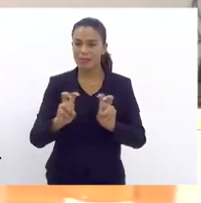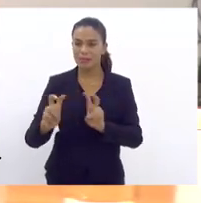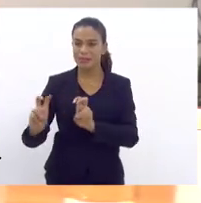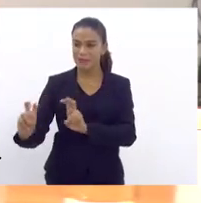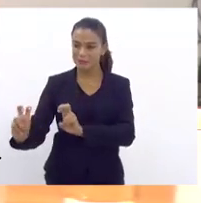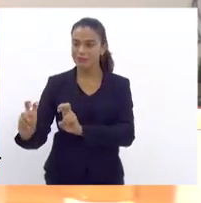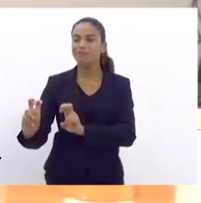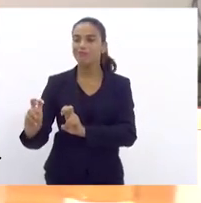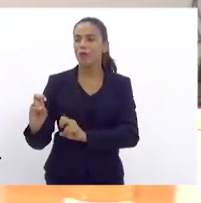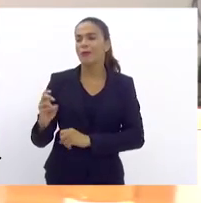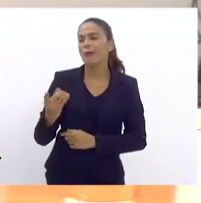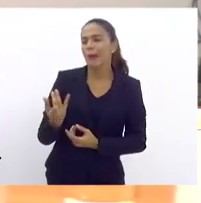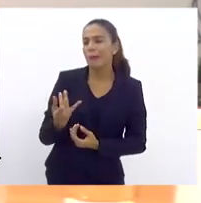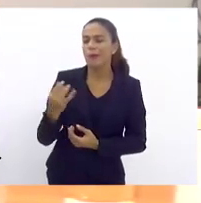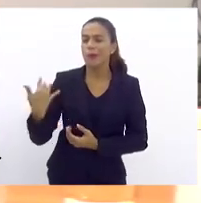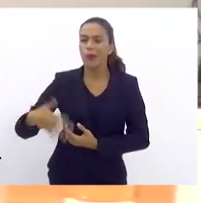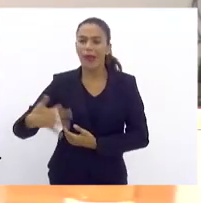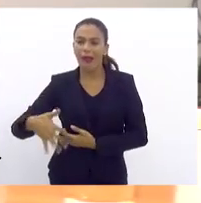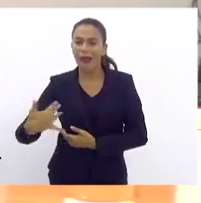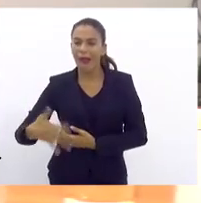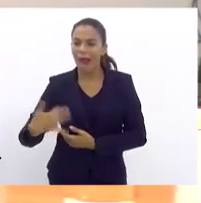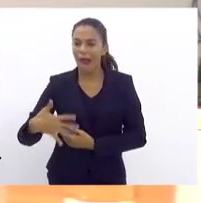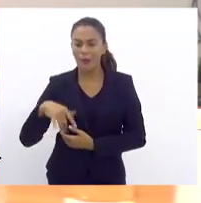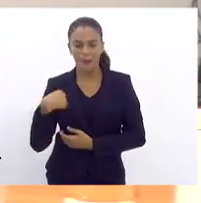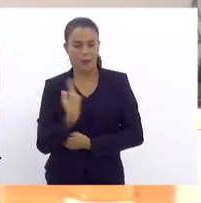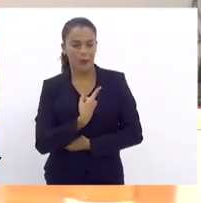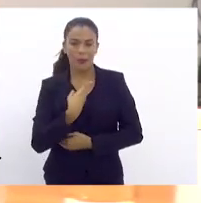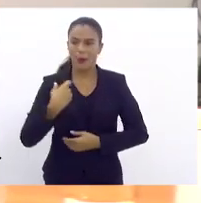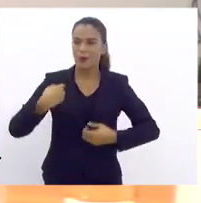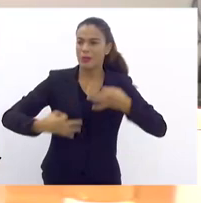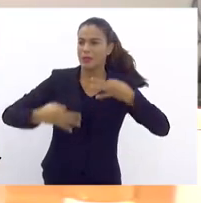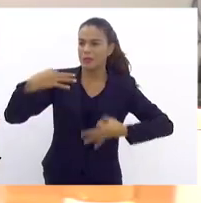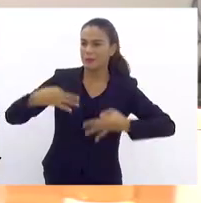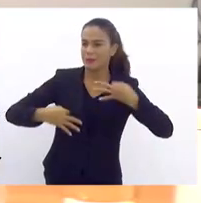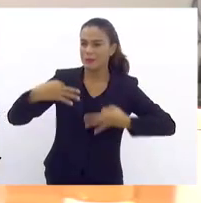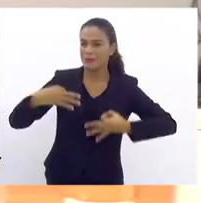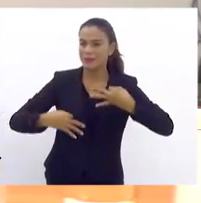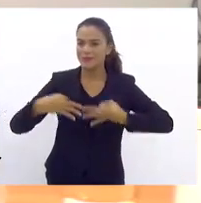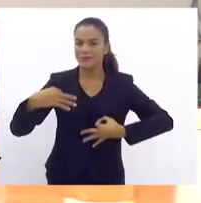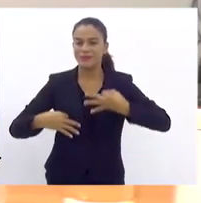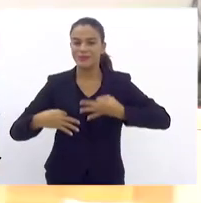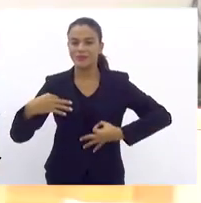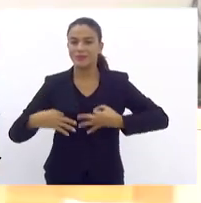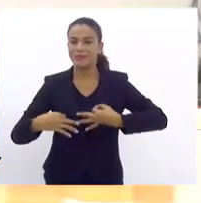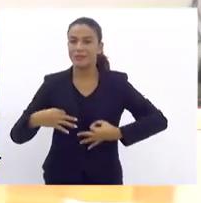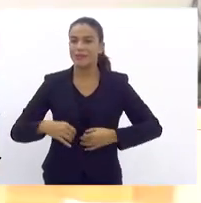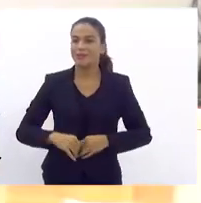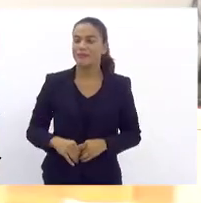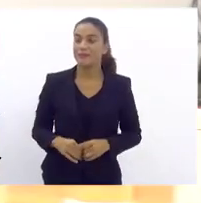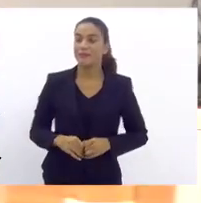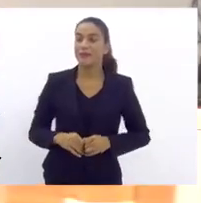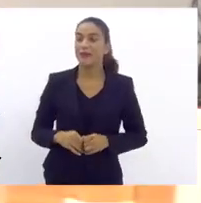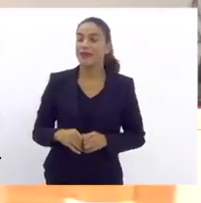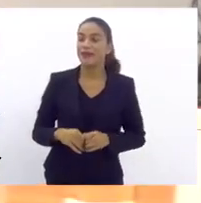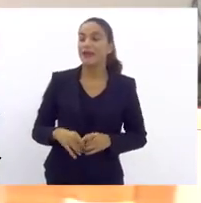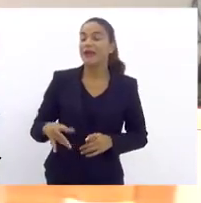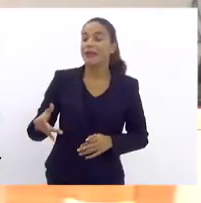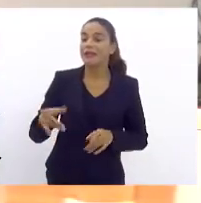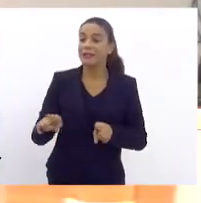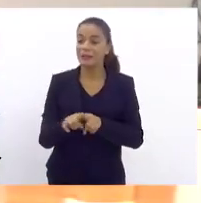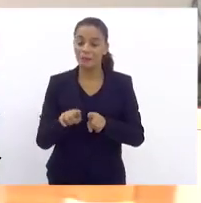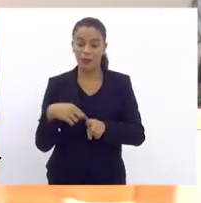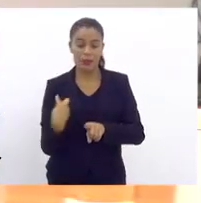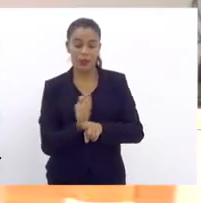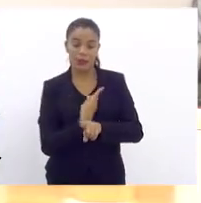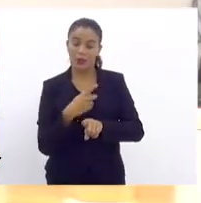são muito caros para o nosso tribunal de justiça para a justiça como um todo e nós estamos